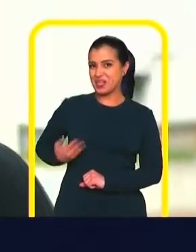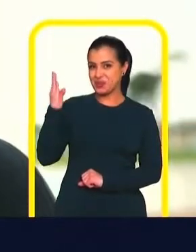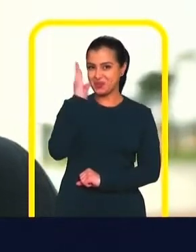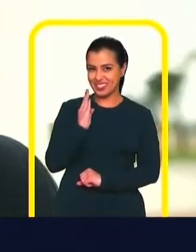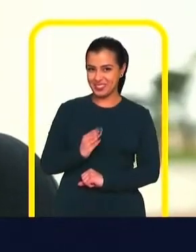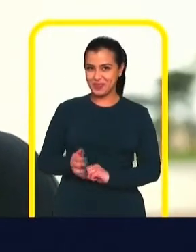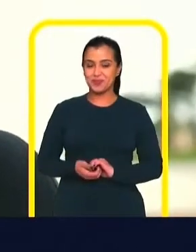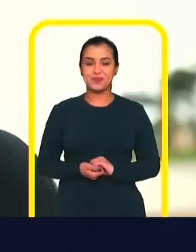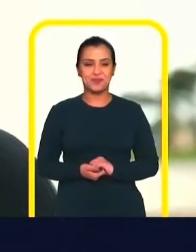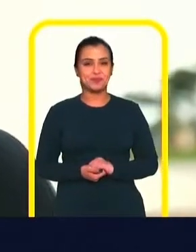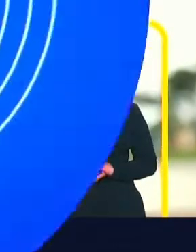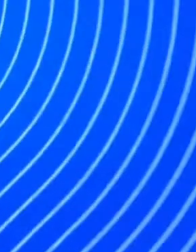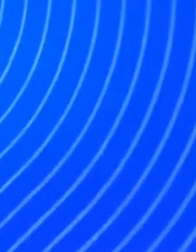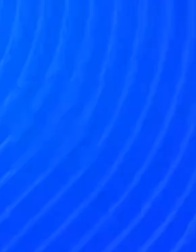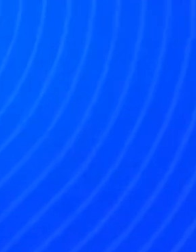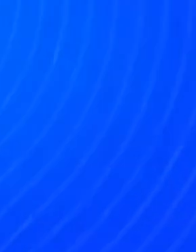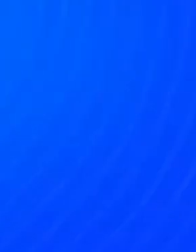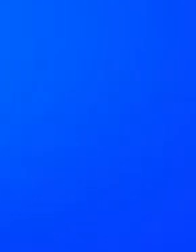da República.